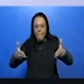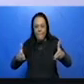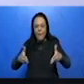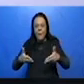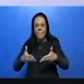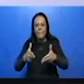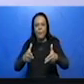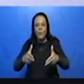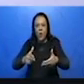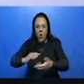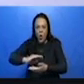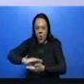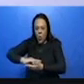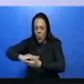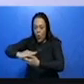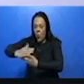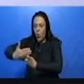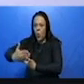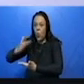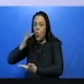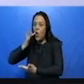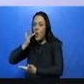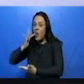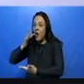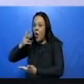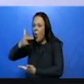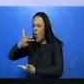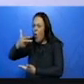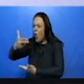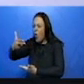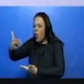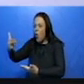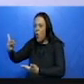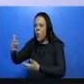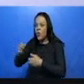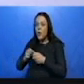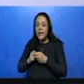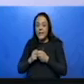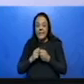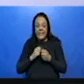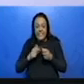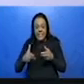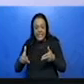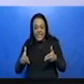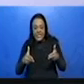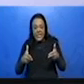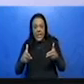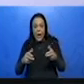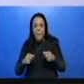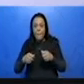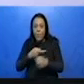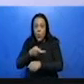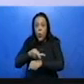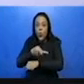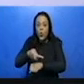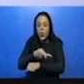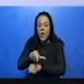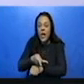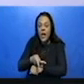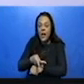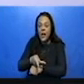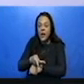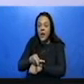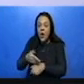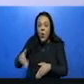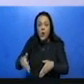do tesouro. Esse livro é o primeiro que vai aparecer, então, aquela ideia do mapa que tem um X onde procurar, com um caminho